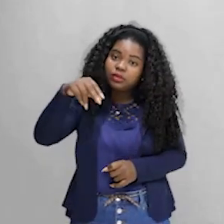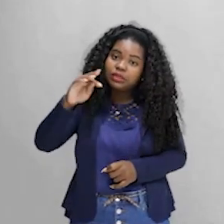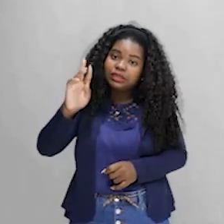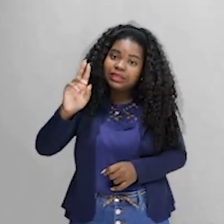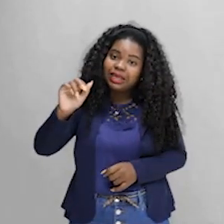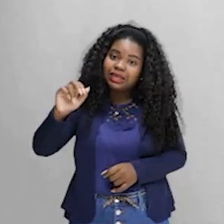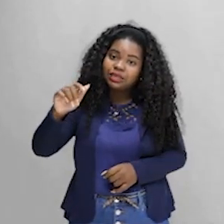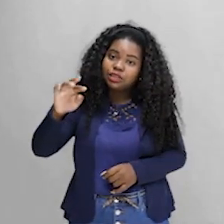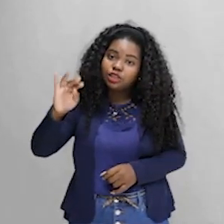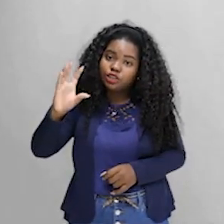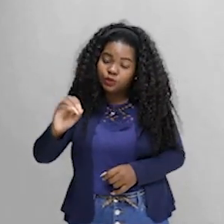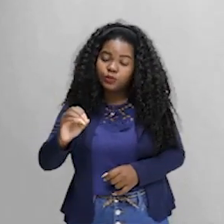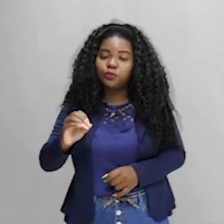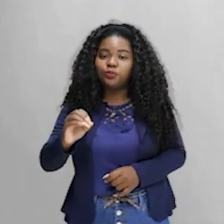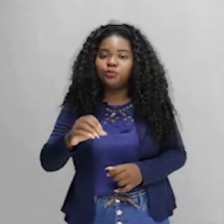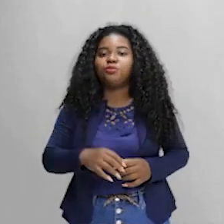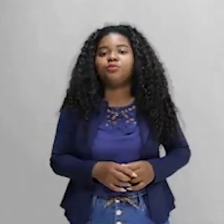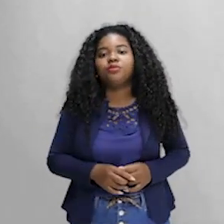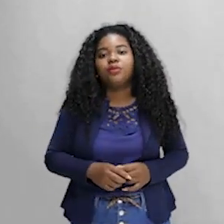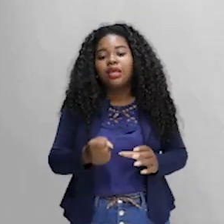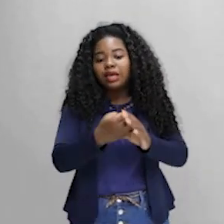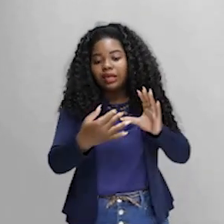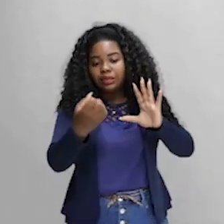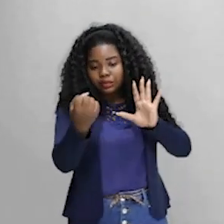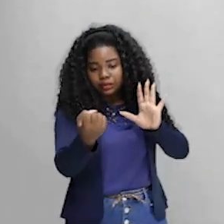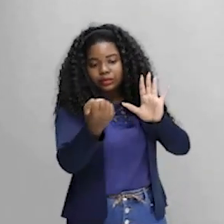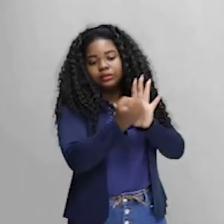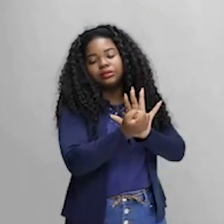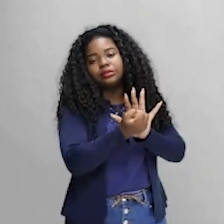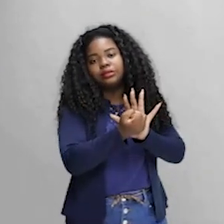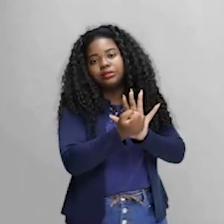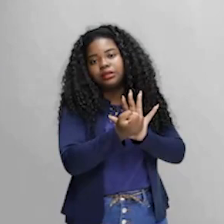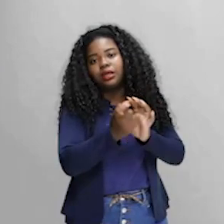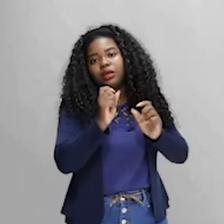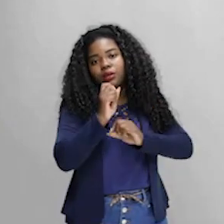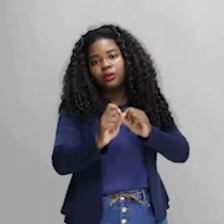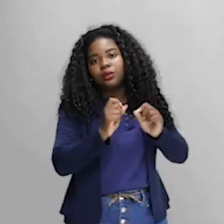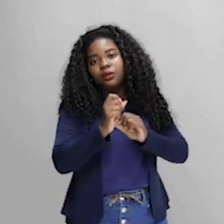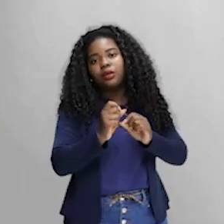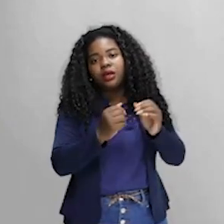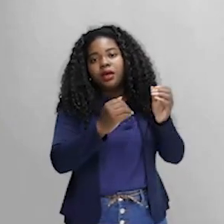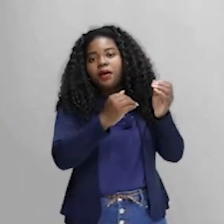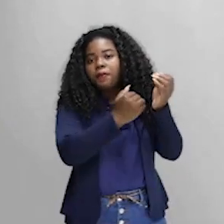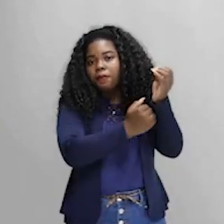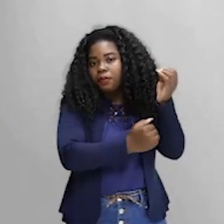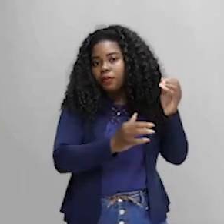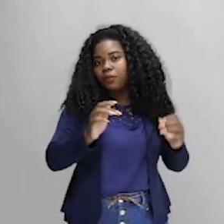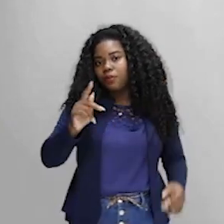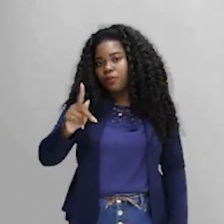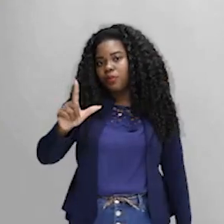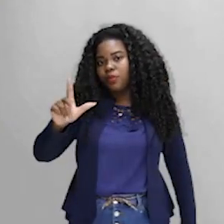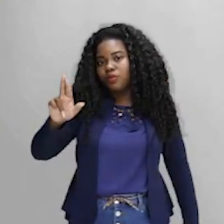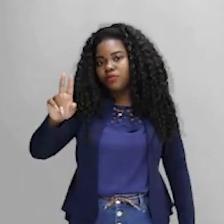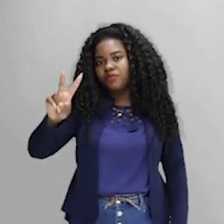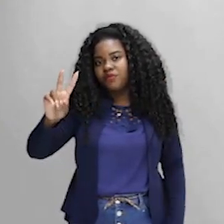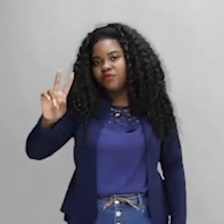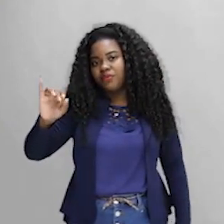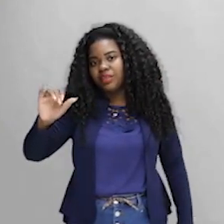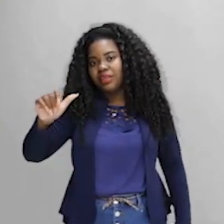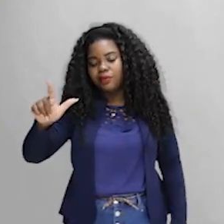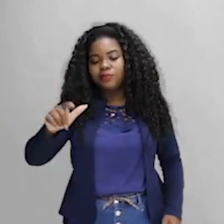areia, gente, tá? A característica marcante de um deserto é o baixo índice pluviométrico,